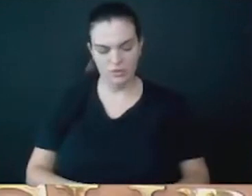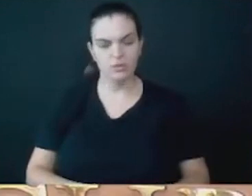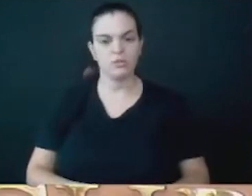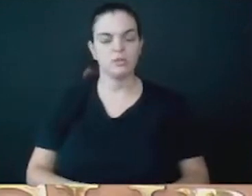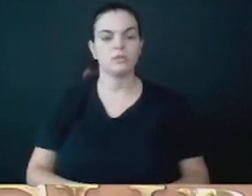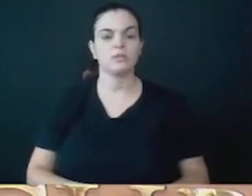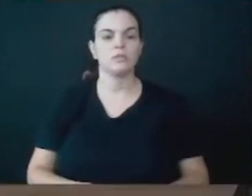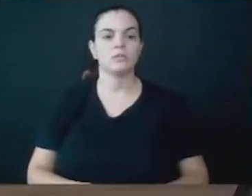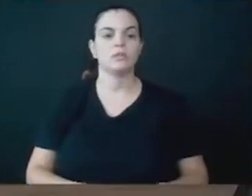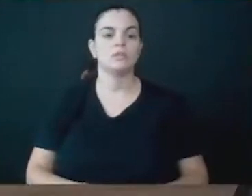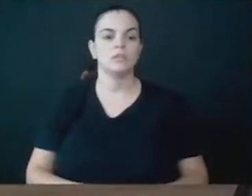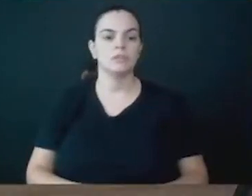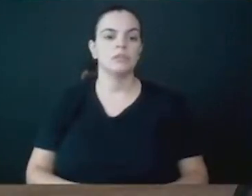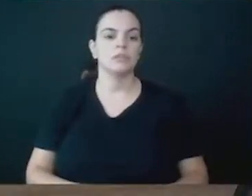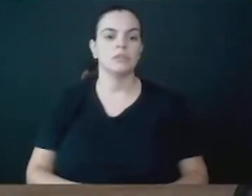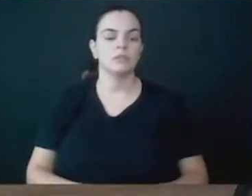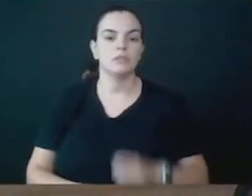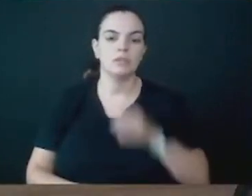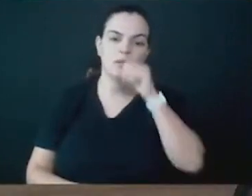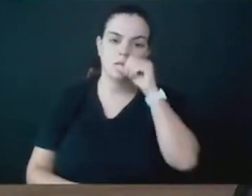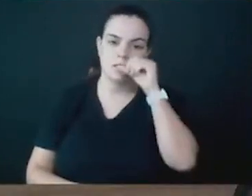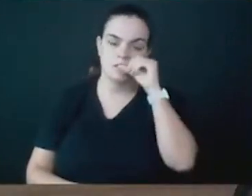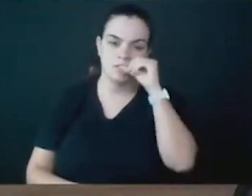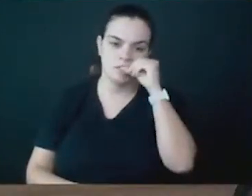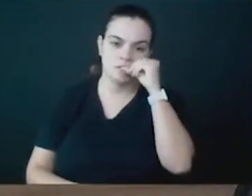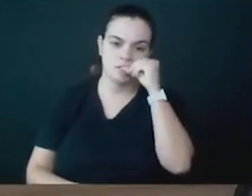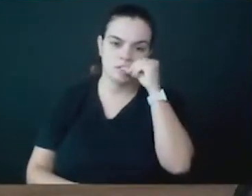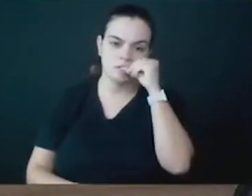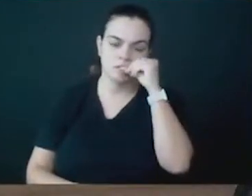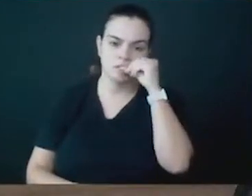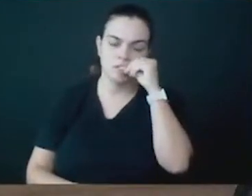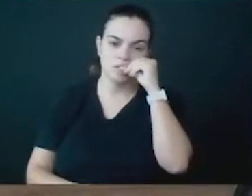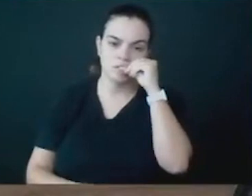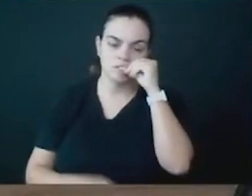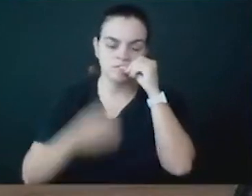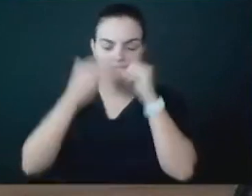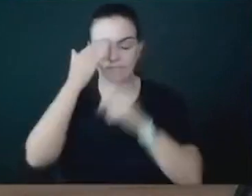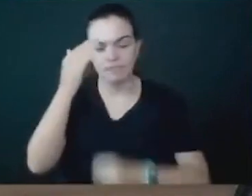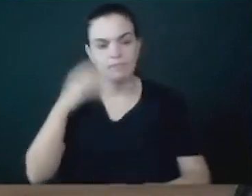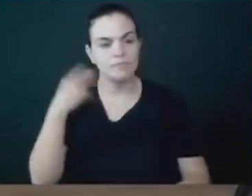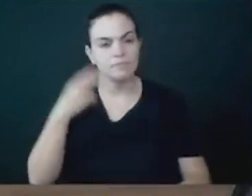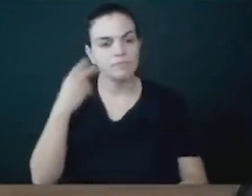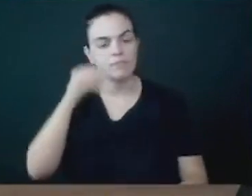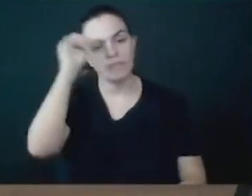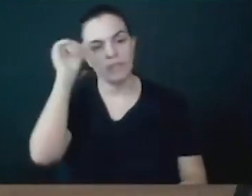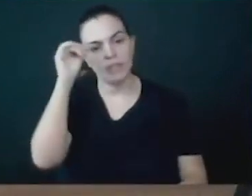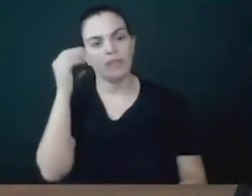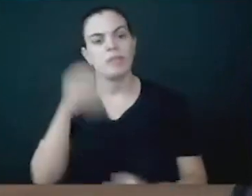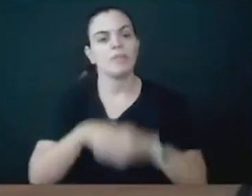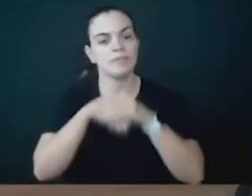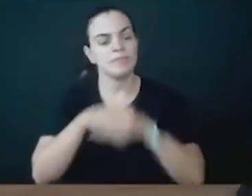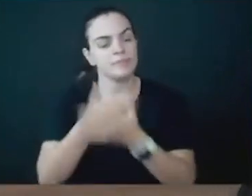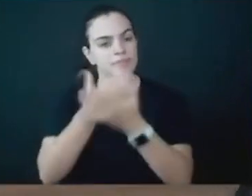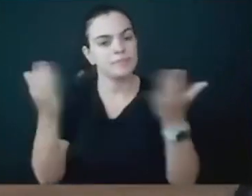palavra. Obrigado, presidente da comissão, vereador Serginho do Posto. Cumprimento a Alexandre, a Adriana, todos que acompanham a